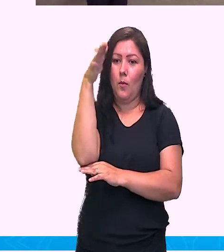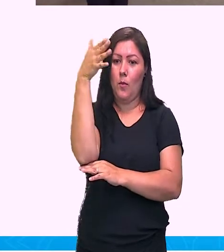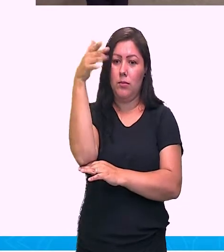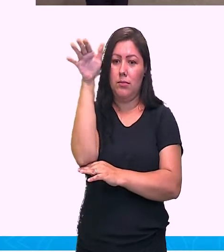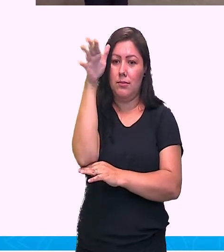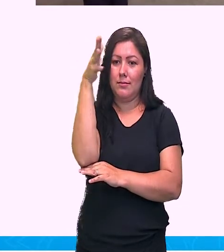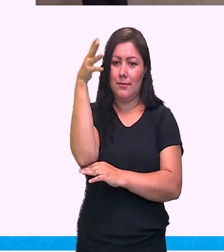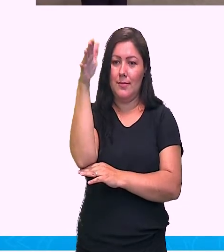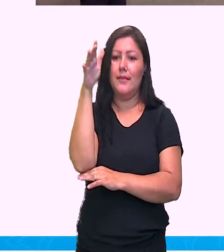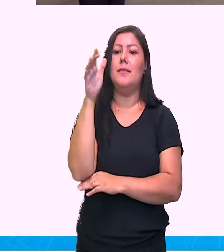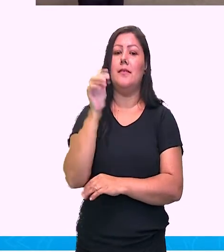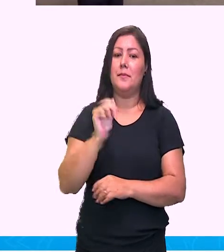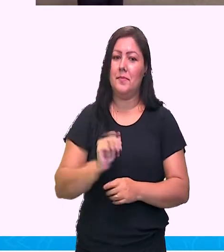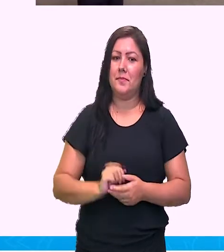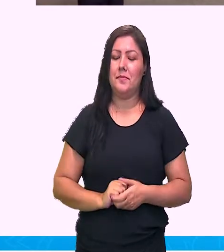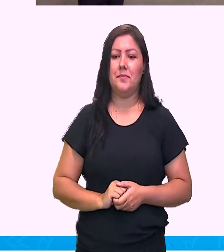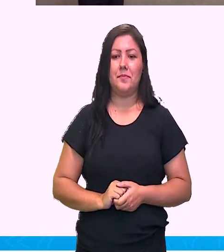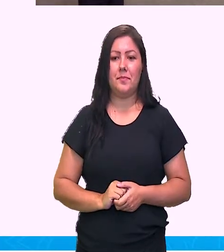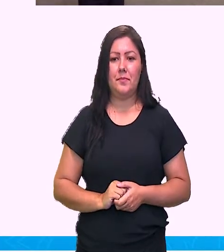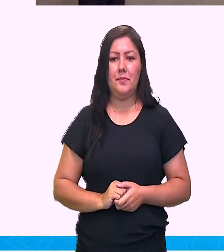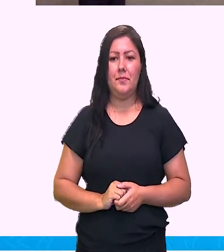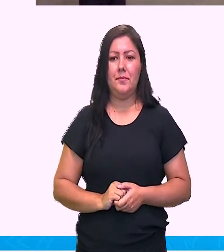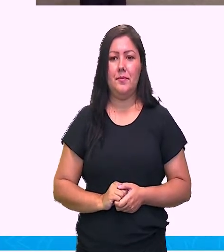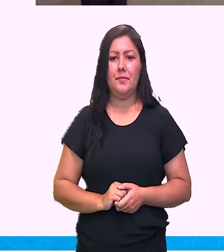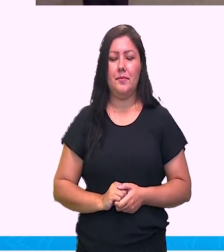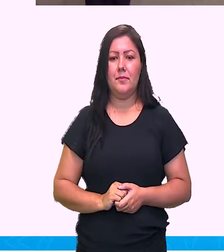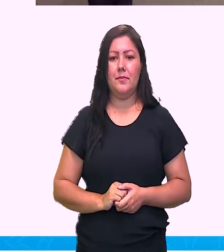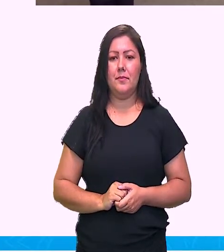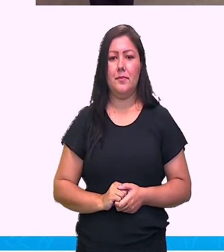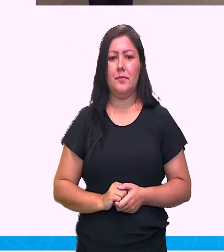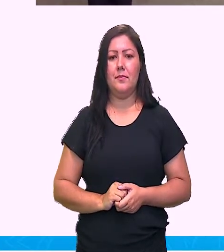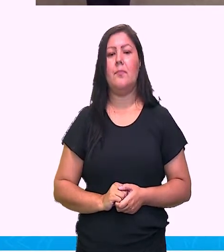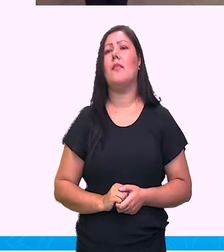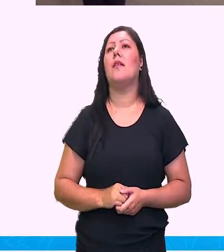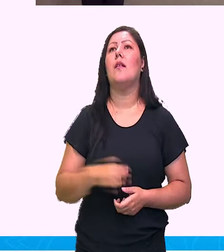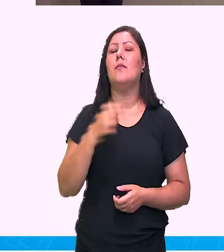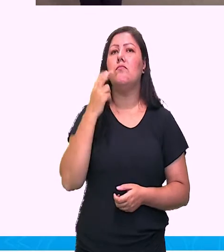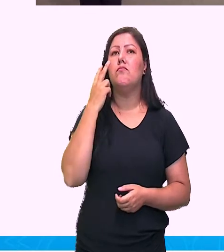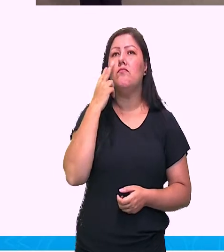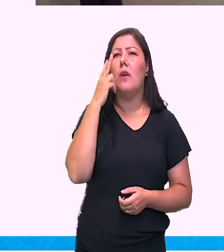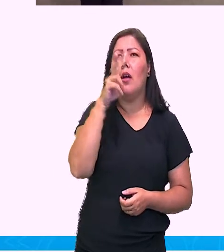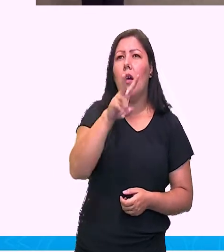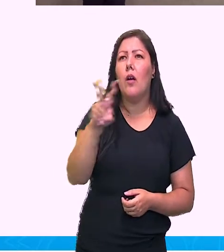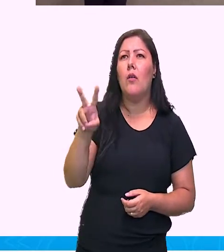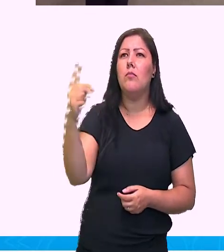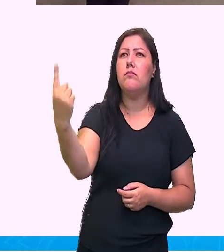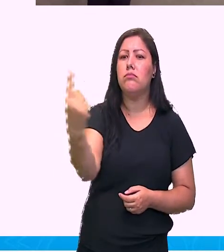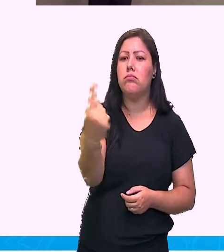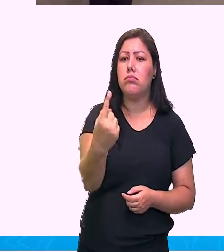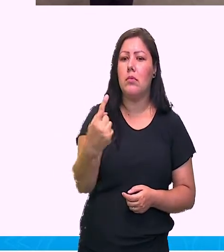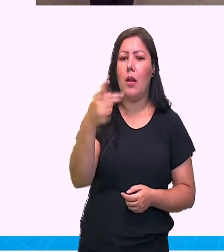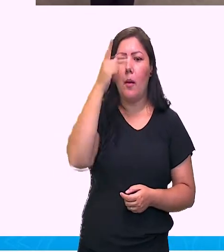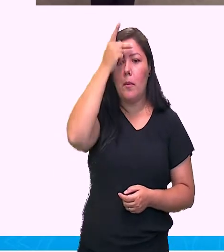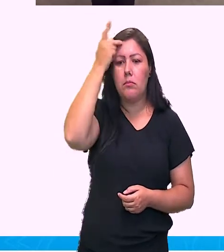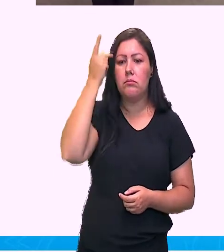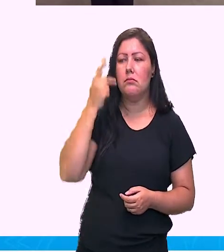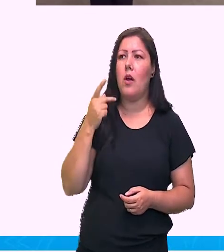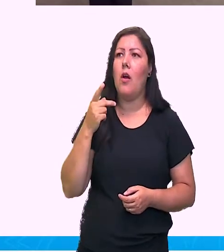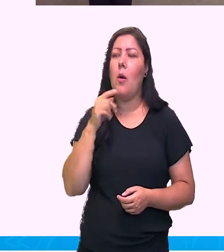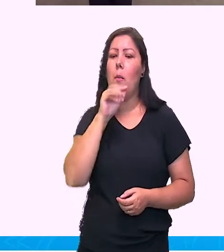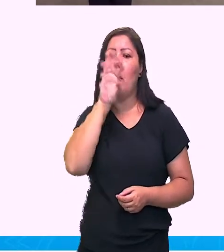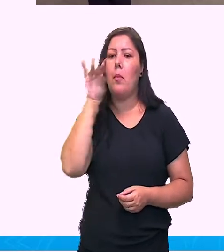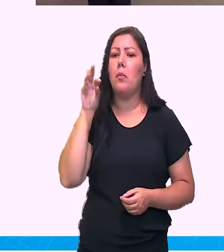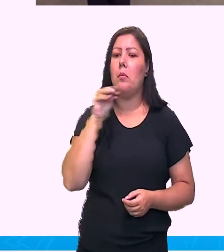Quando você vê uma outra pessoa, pela maneira dela de vestir, de falar, mesmo que tenha